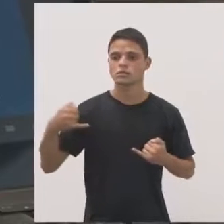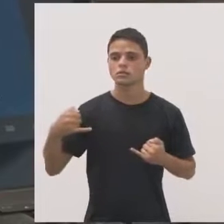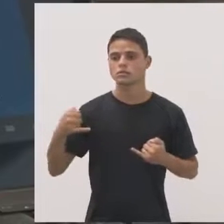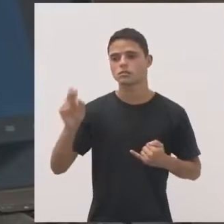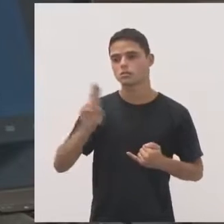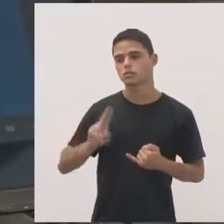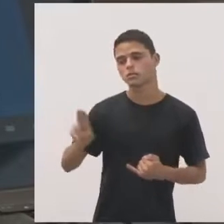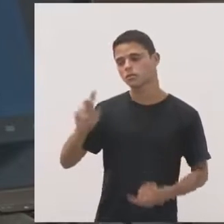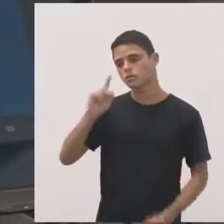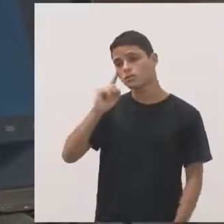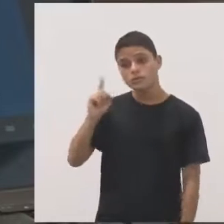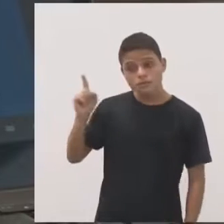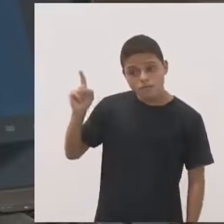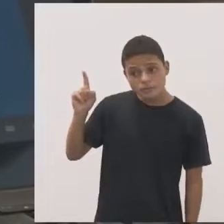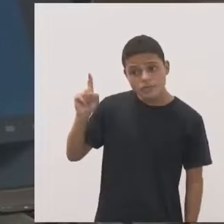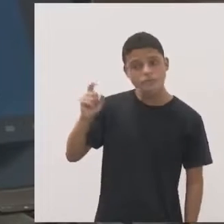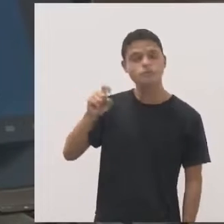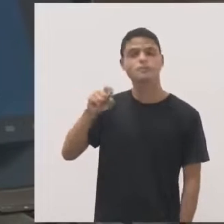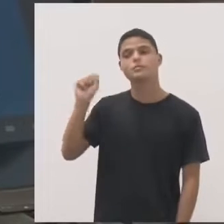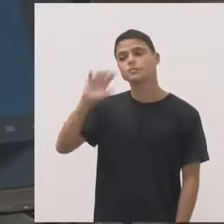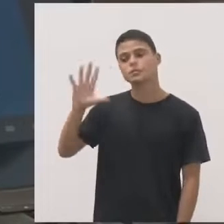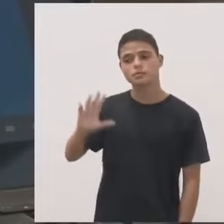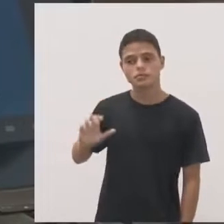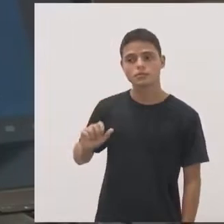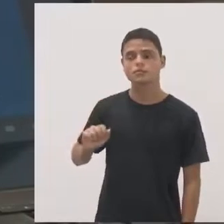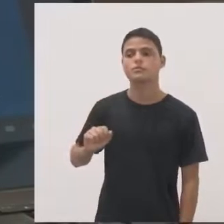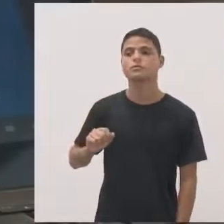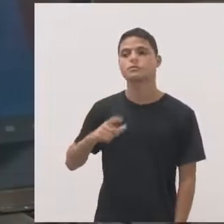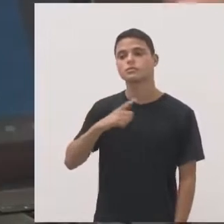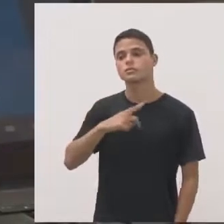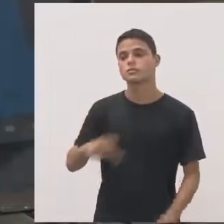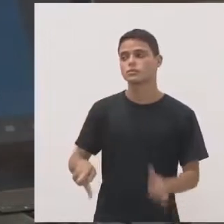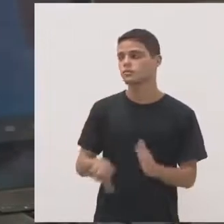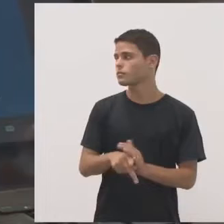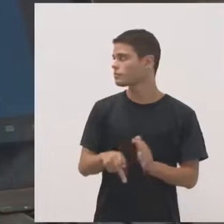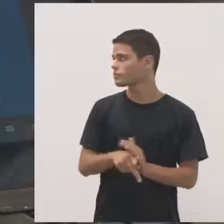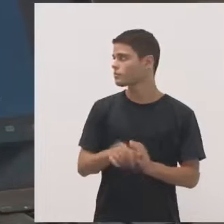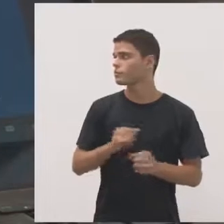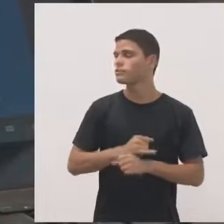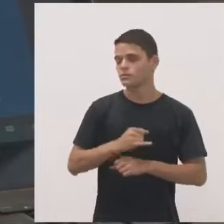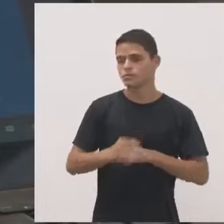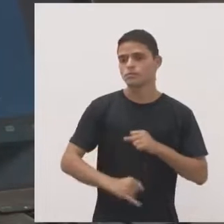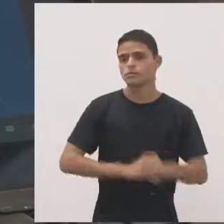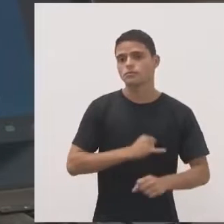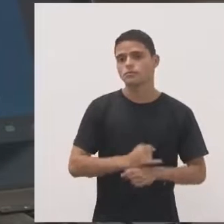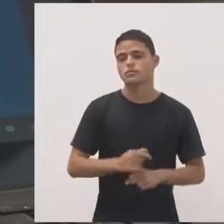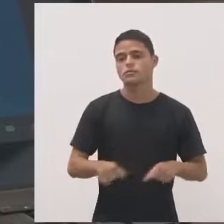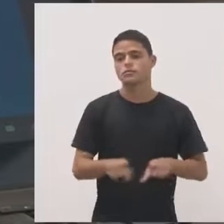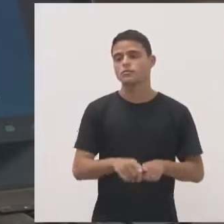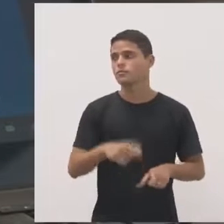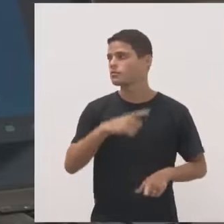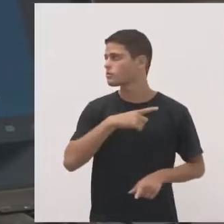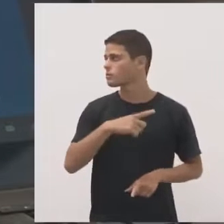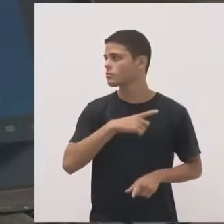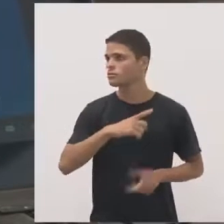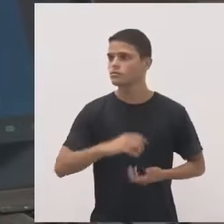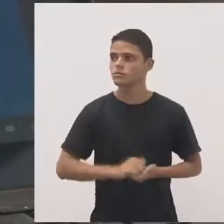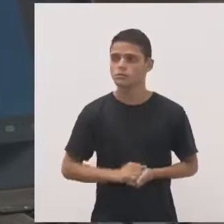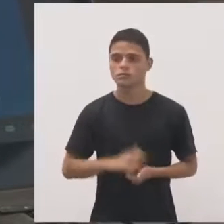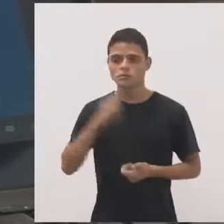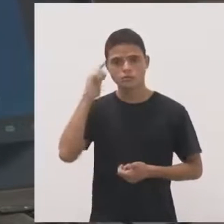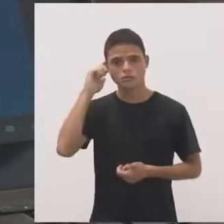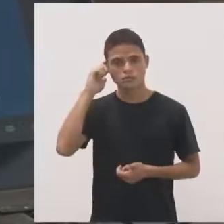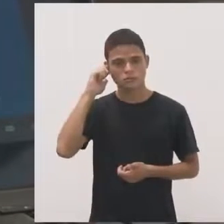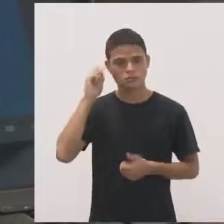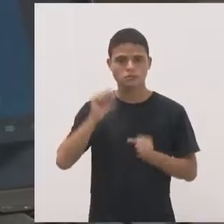colocamos o cabo, aqui, esse cabinho azul, tá? Esse é o cabo de internet. Então ele está fazendo essa varredura no sistema